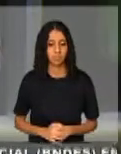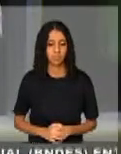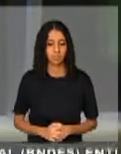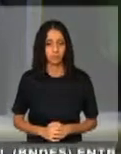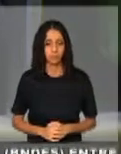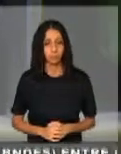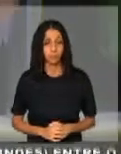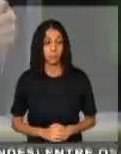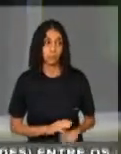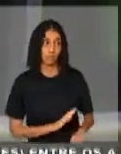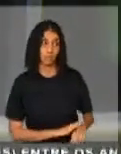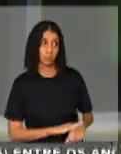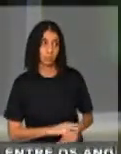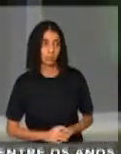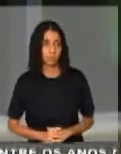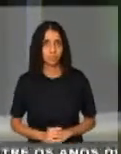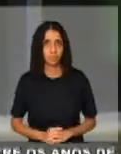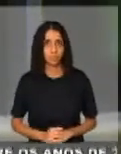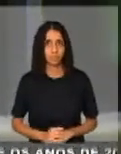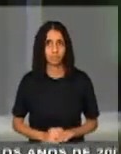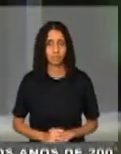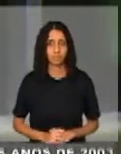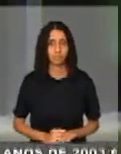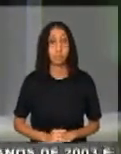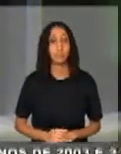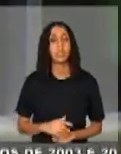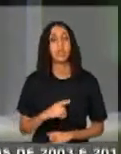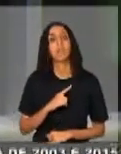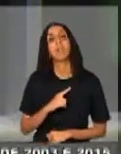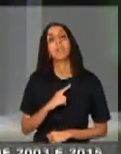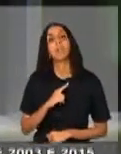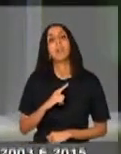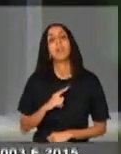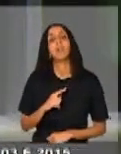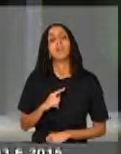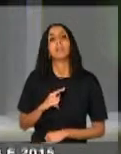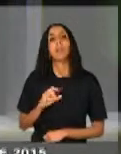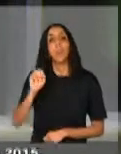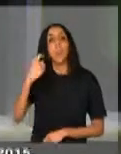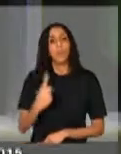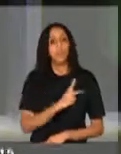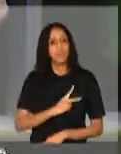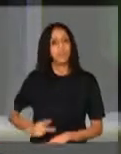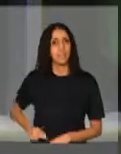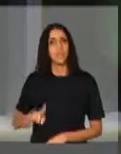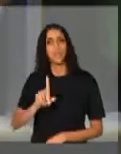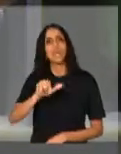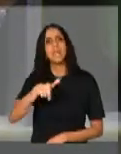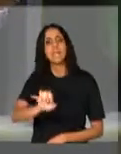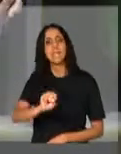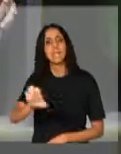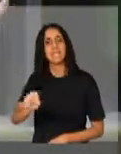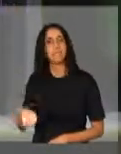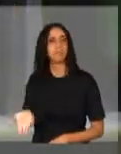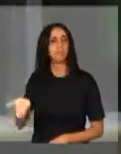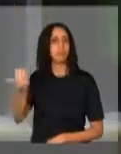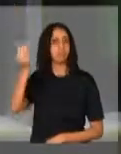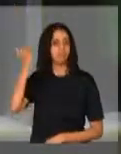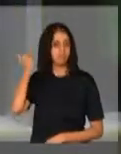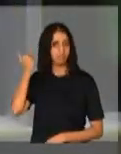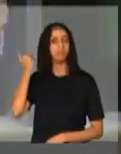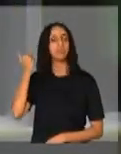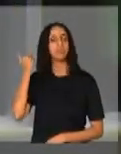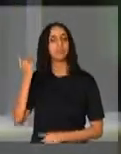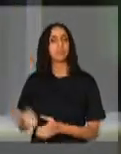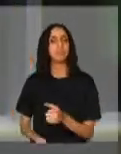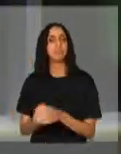Só para concluir, senhor deputado. E eu invoco aqui as palavras do nosso eterno presidente Ulisses Guimarães, por ocasião da